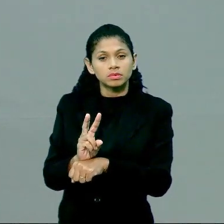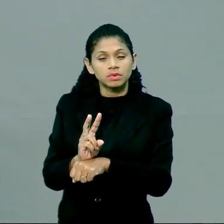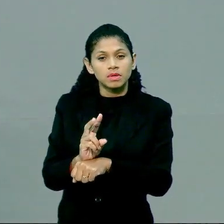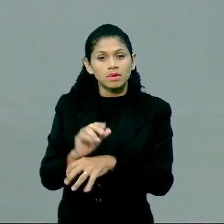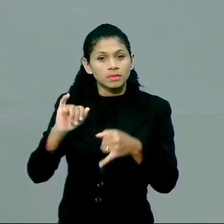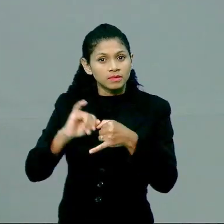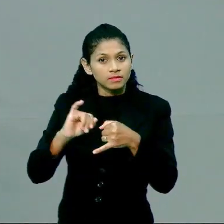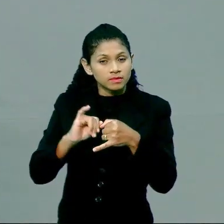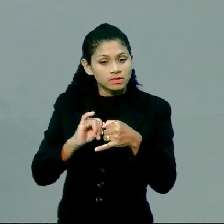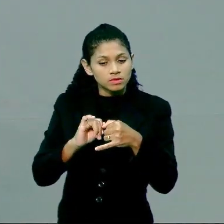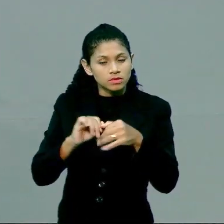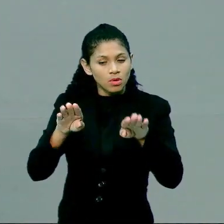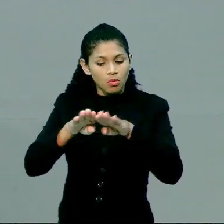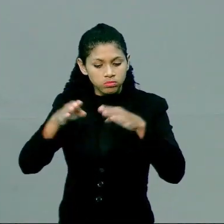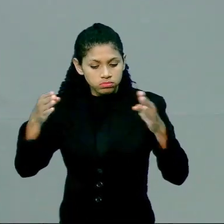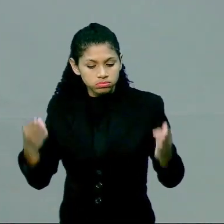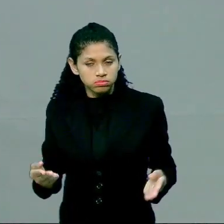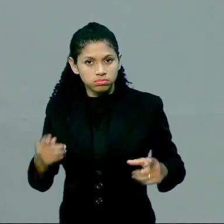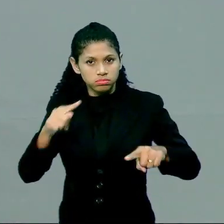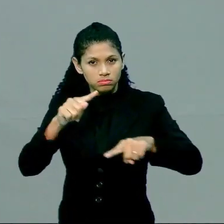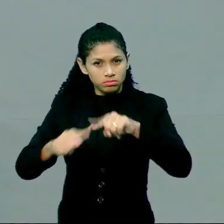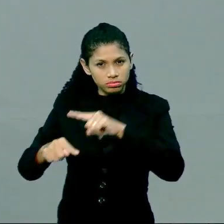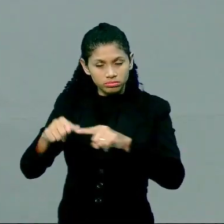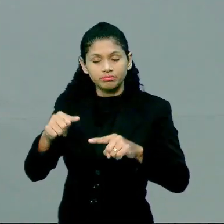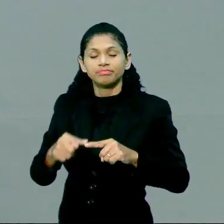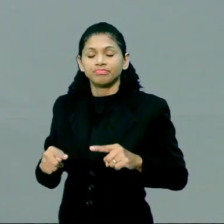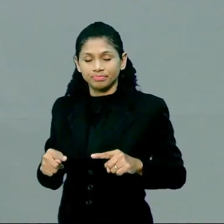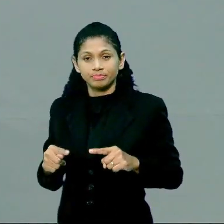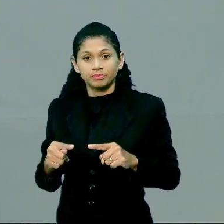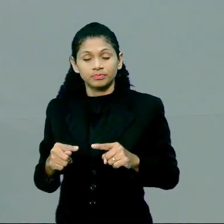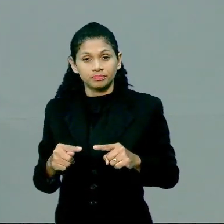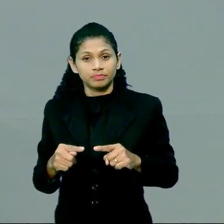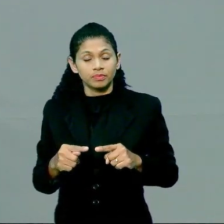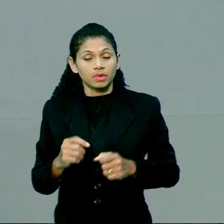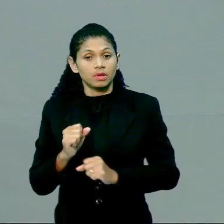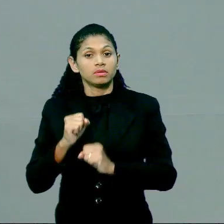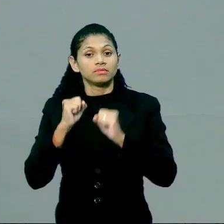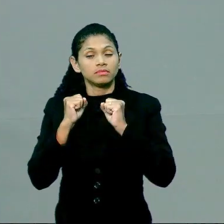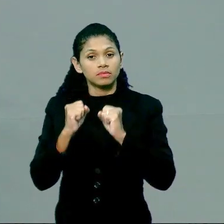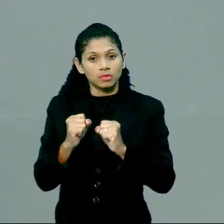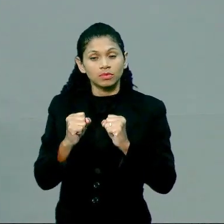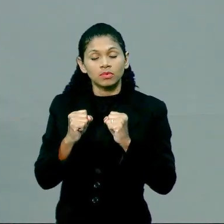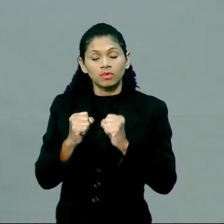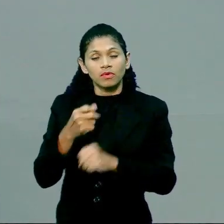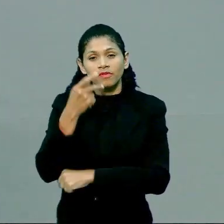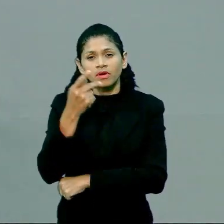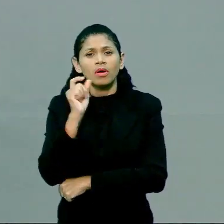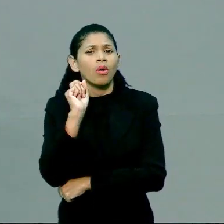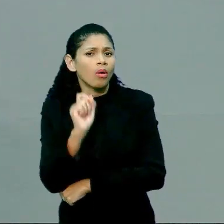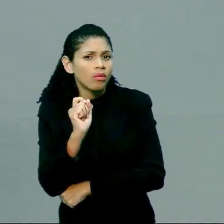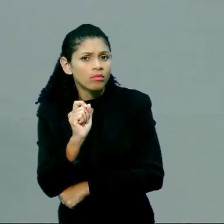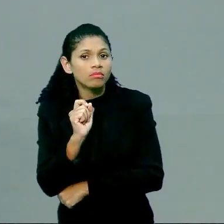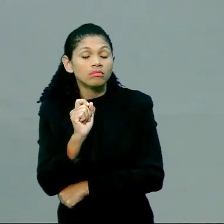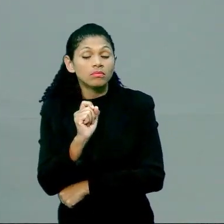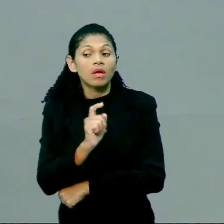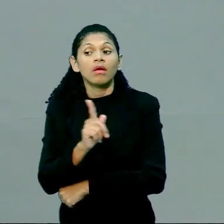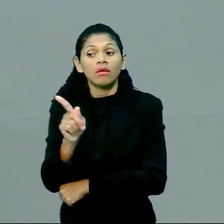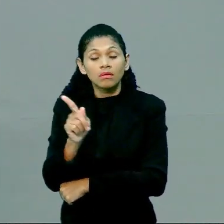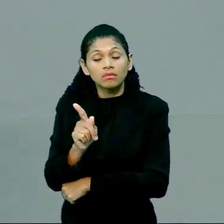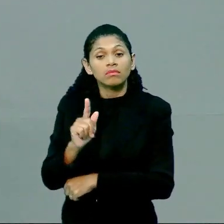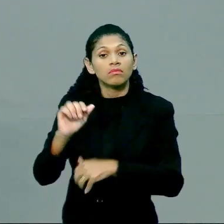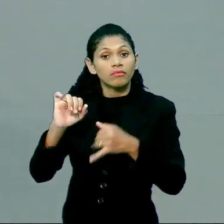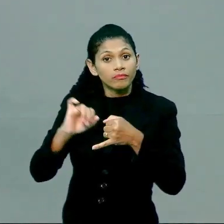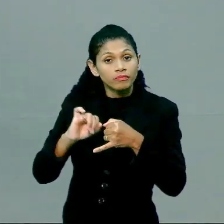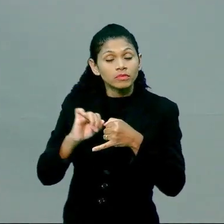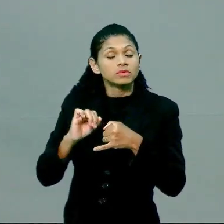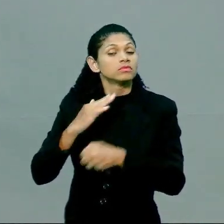e aí a gente pode ferir que ele está fazendo aquilo que ele gosta porque senão Elias sei lá ia mudar de profissão e